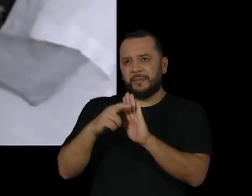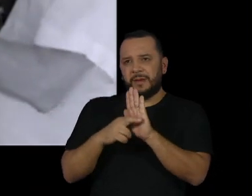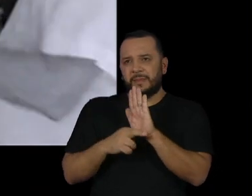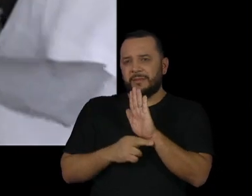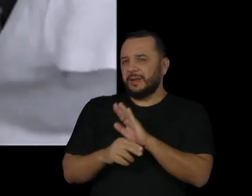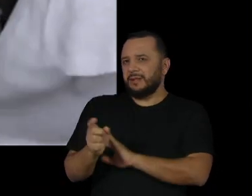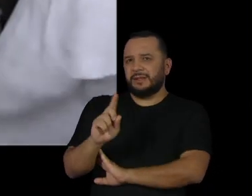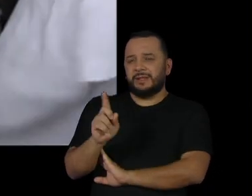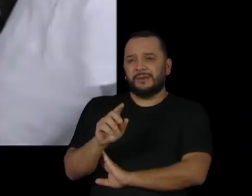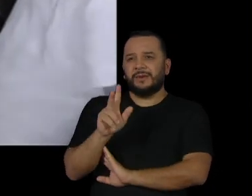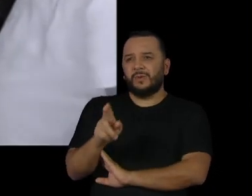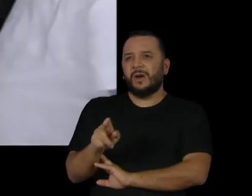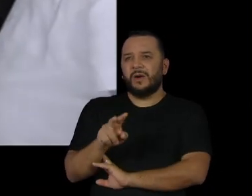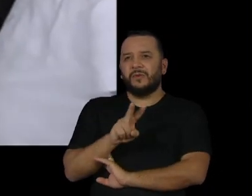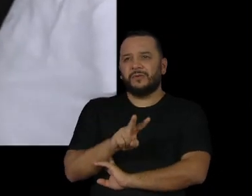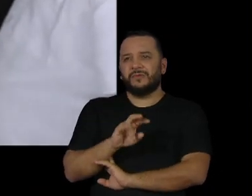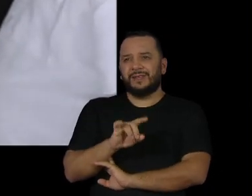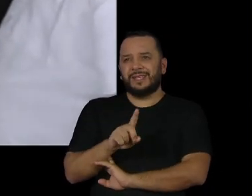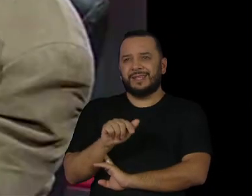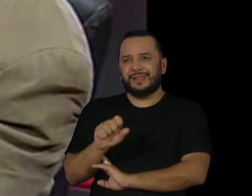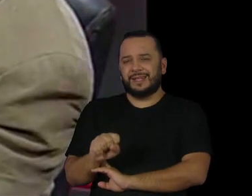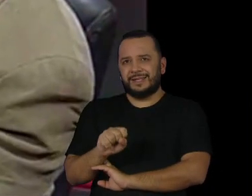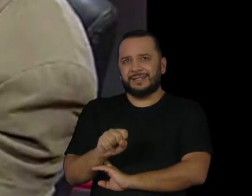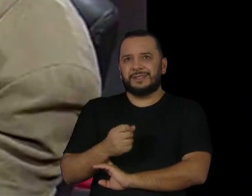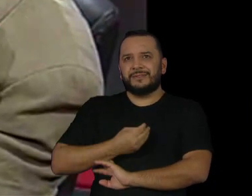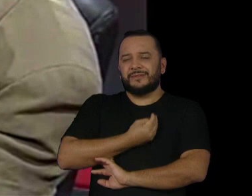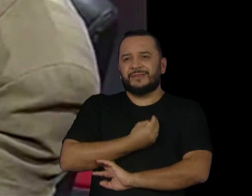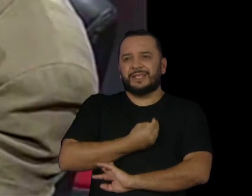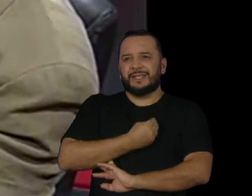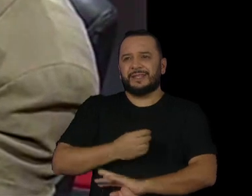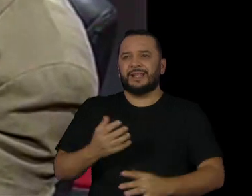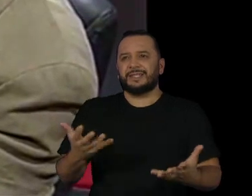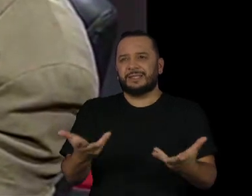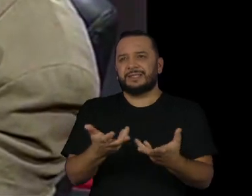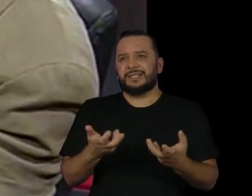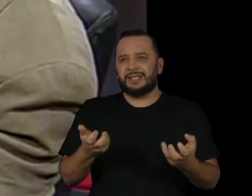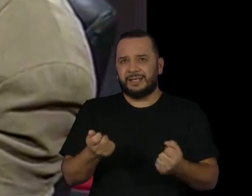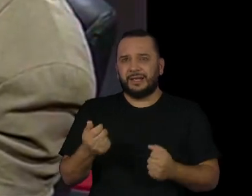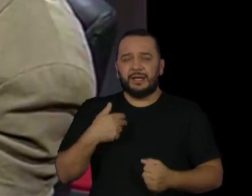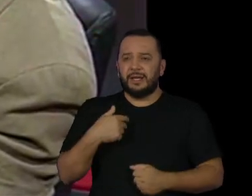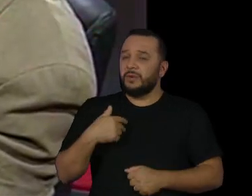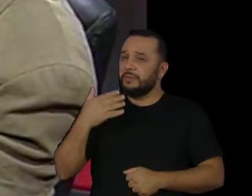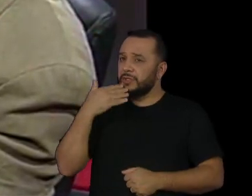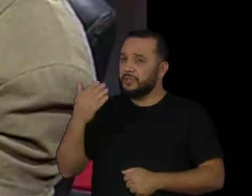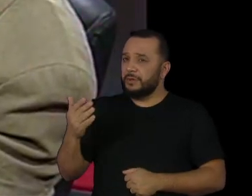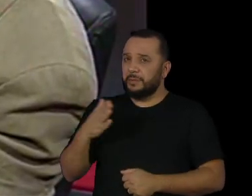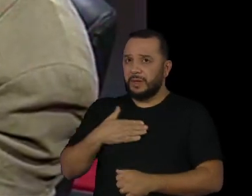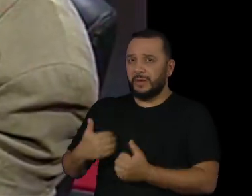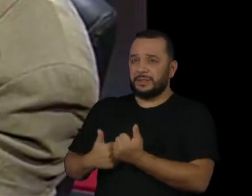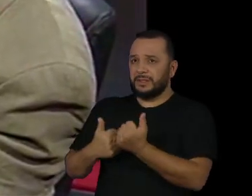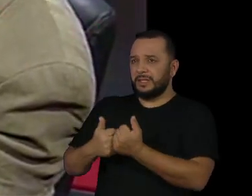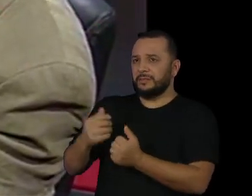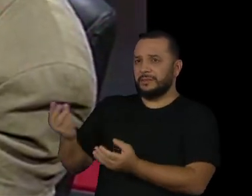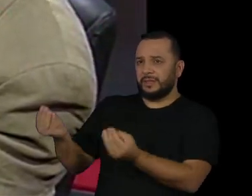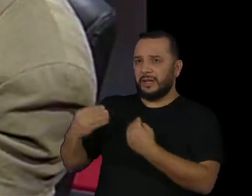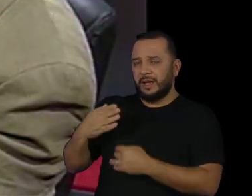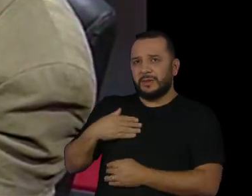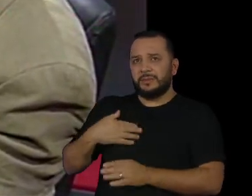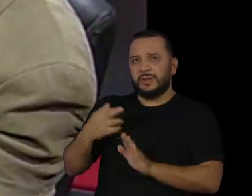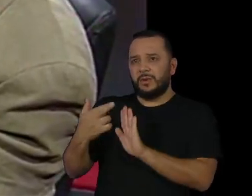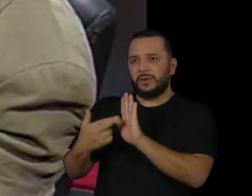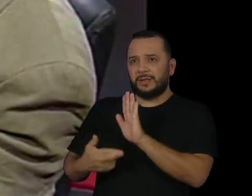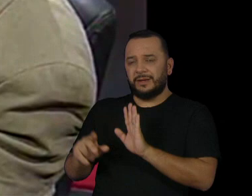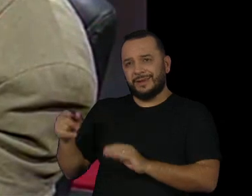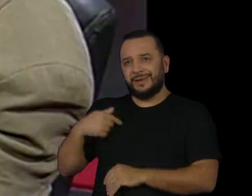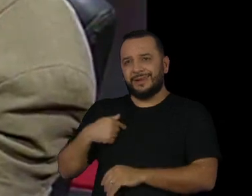Vida Seca... Primeiro dia de filmagem, eu pedi para o meu assistente, me dá um roteiro. Aí o assistente era muito vivo,